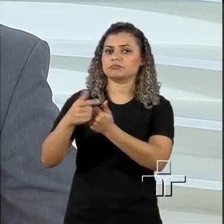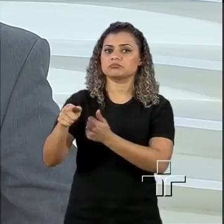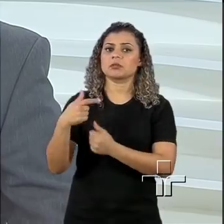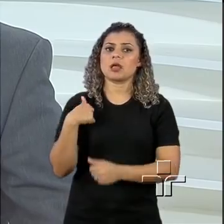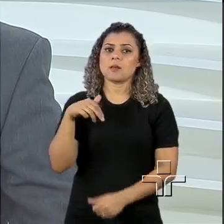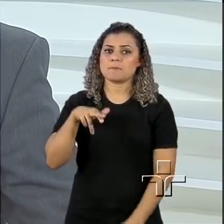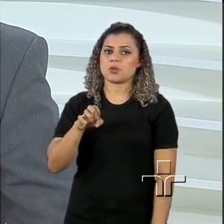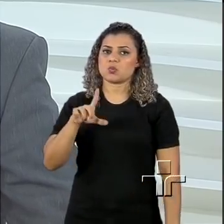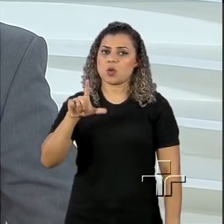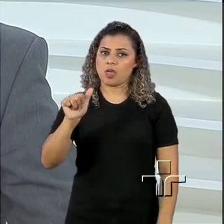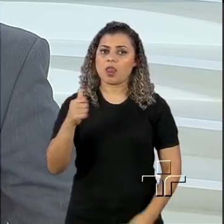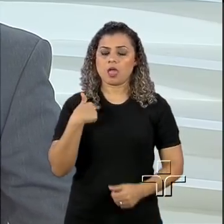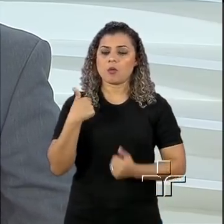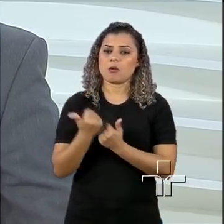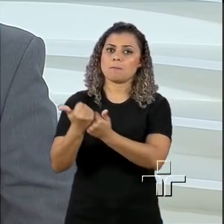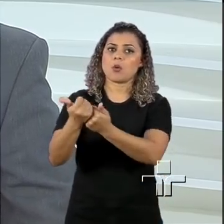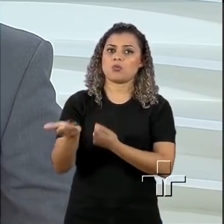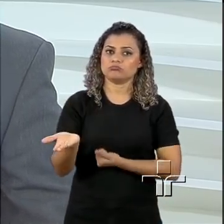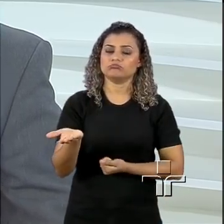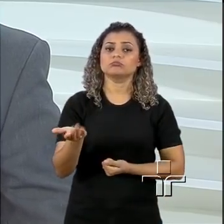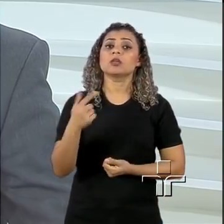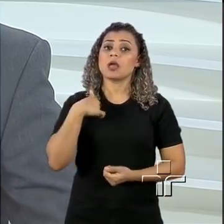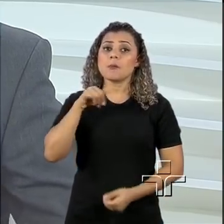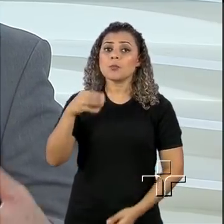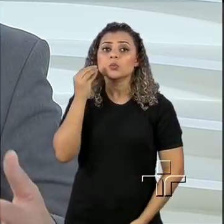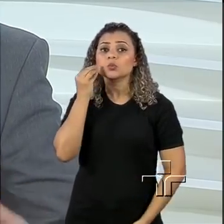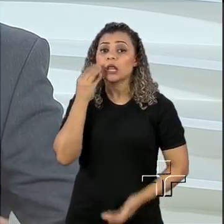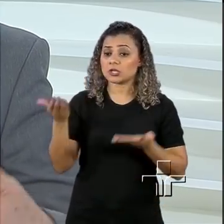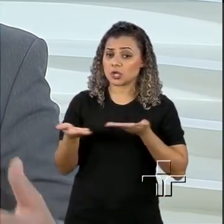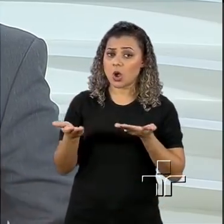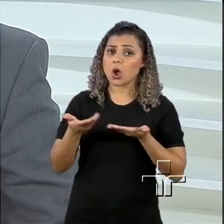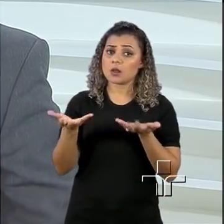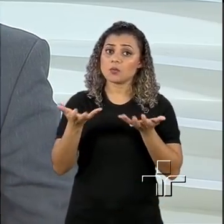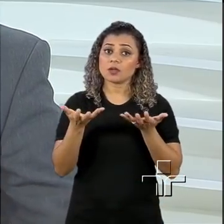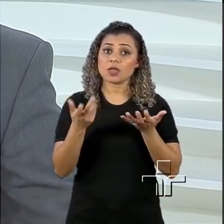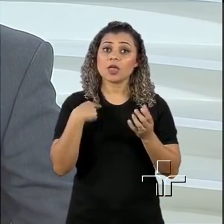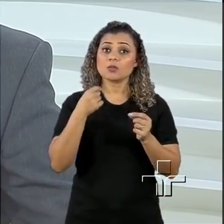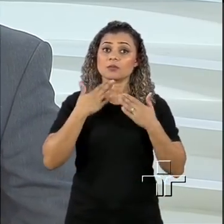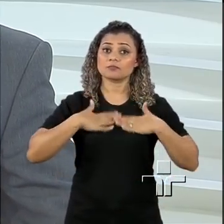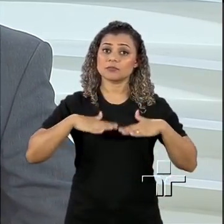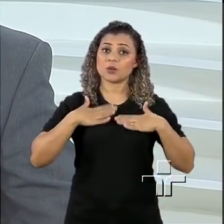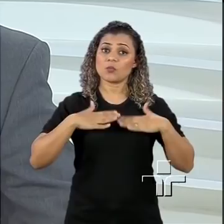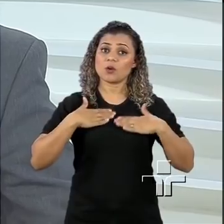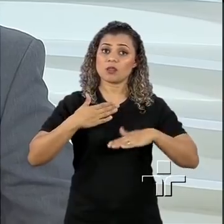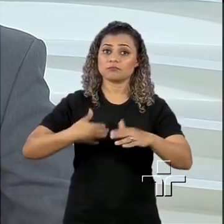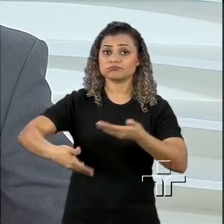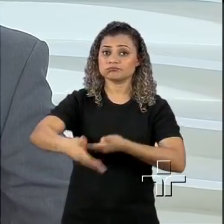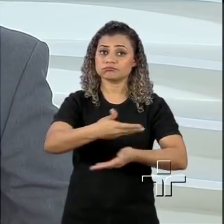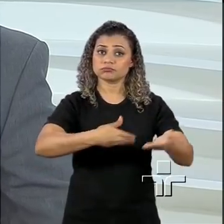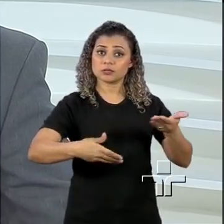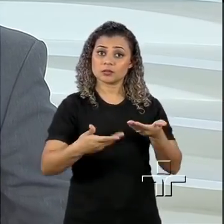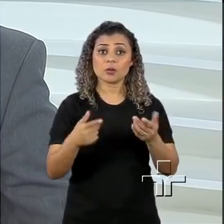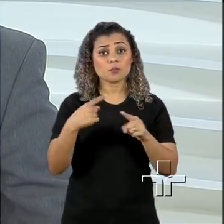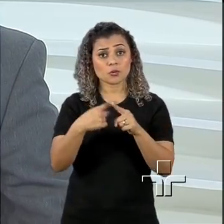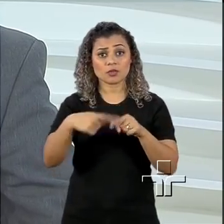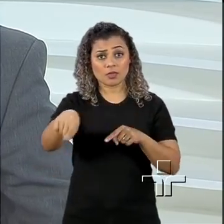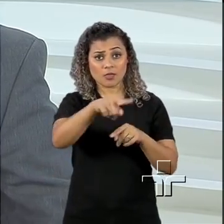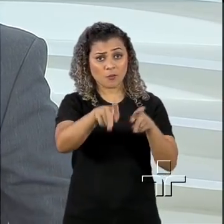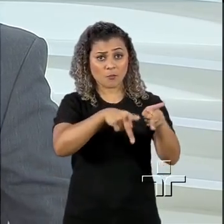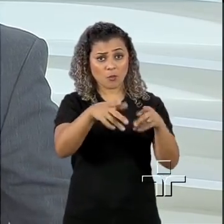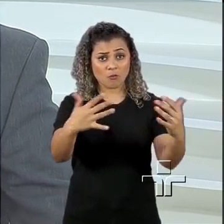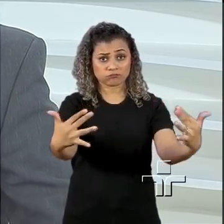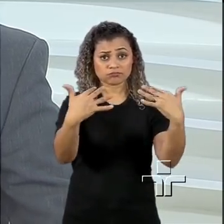aqui. Espero que eu tenha mais oportunidade que você para falar, desenvolver tranquilamente as ideias aqui, porque eu acho que o telespectador quer